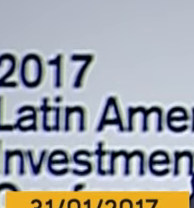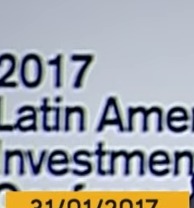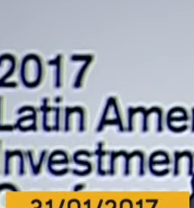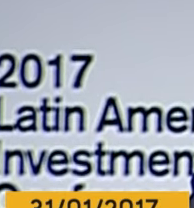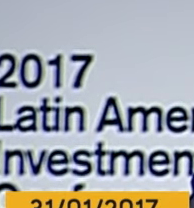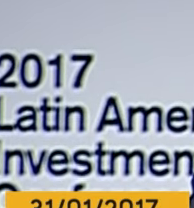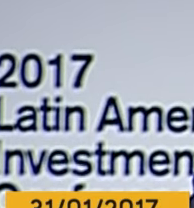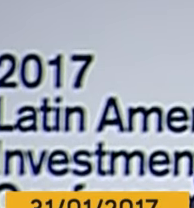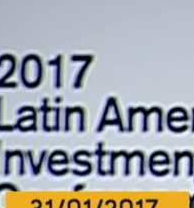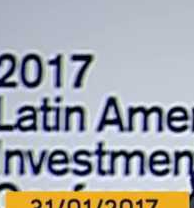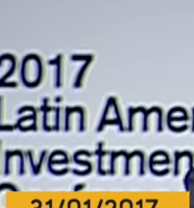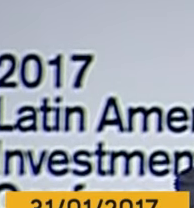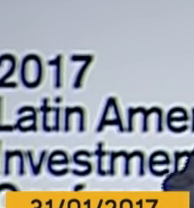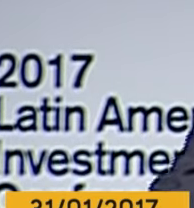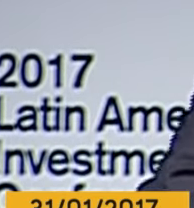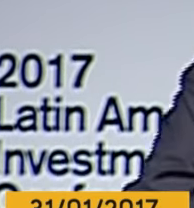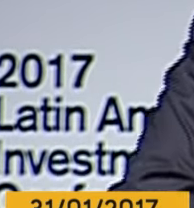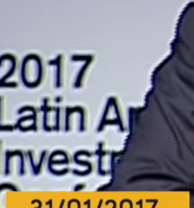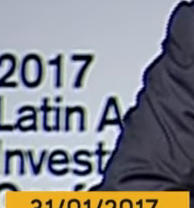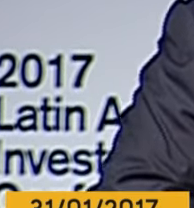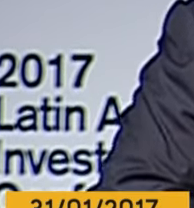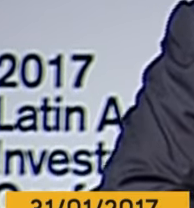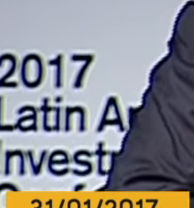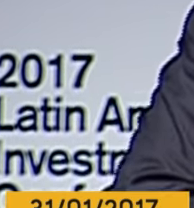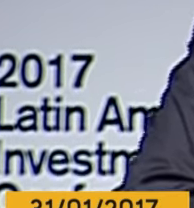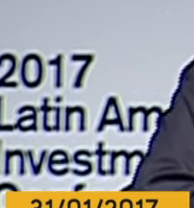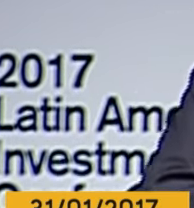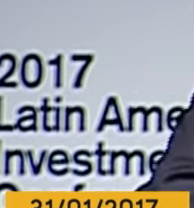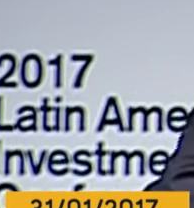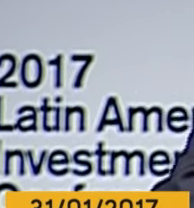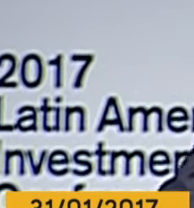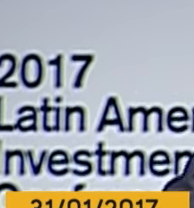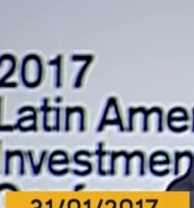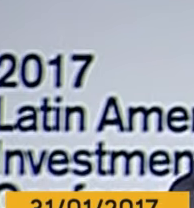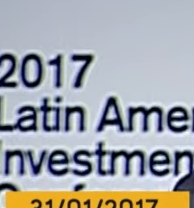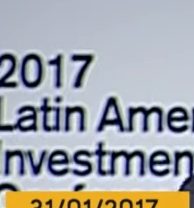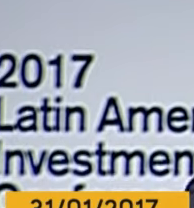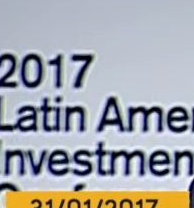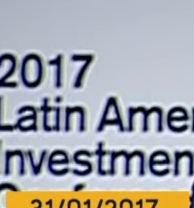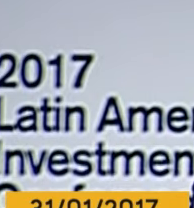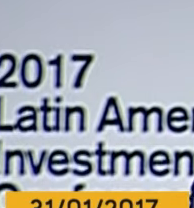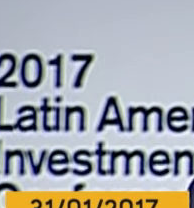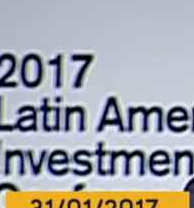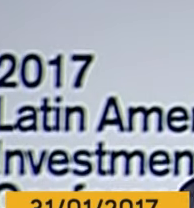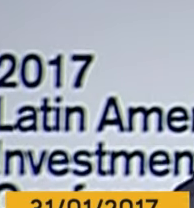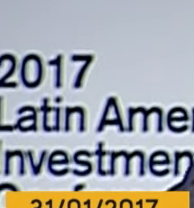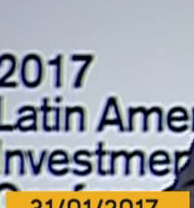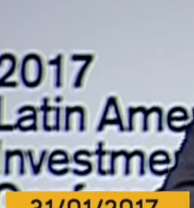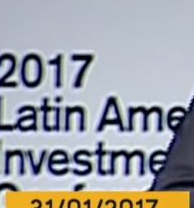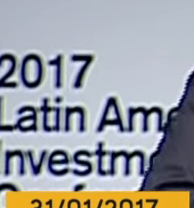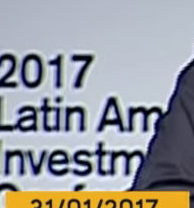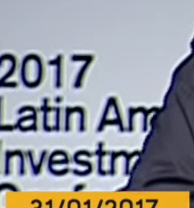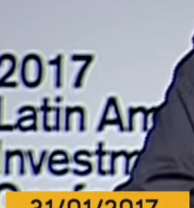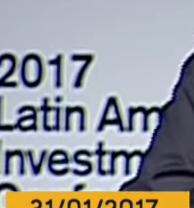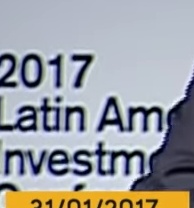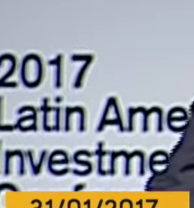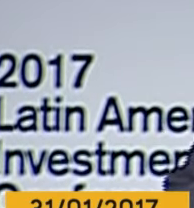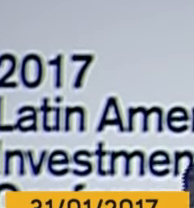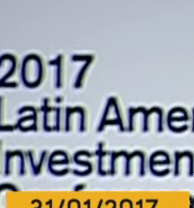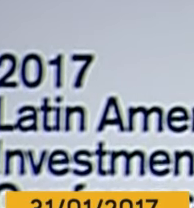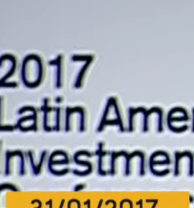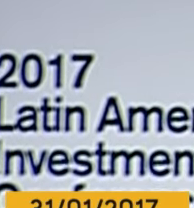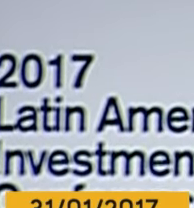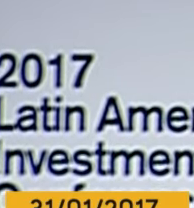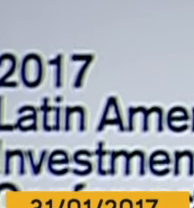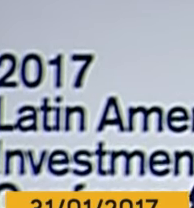próximos dois dias na nossa conferência 2017 começa com sinais nítidos de retomada da confiança